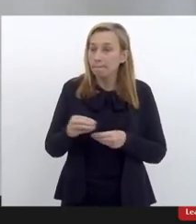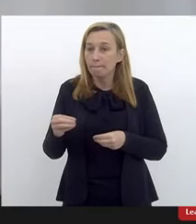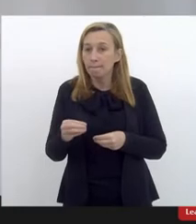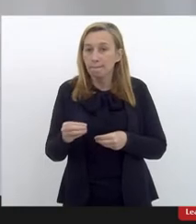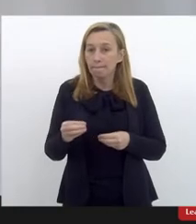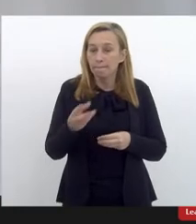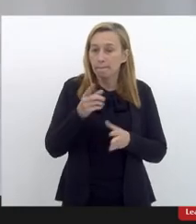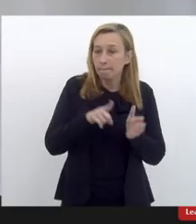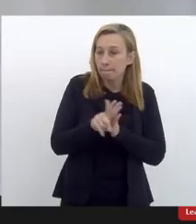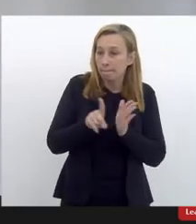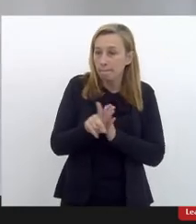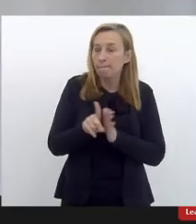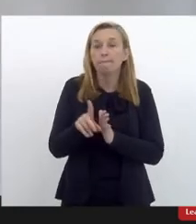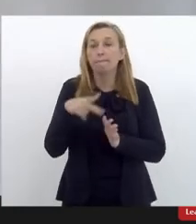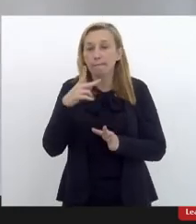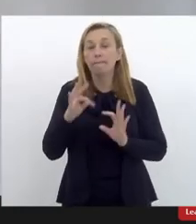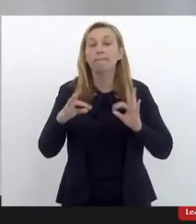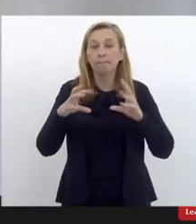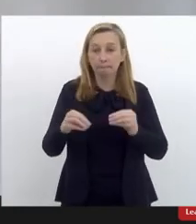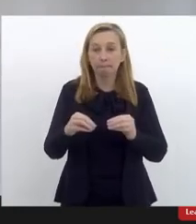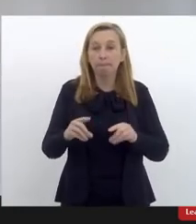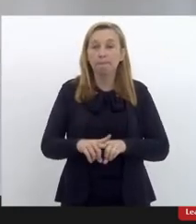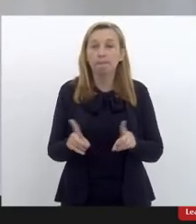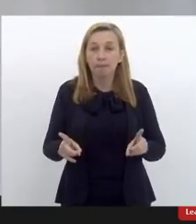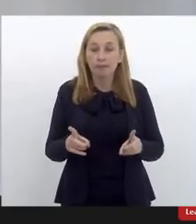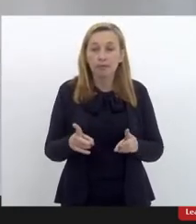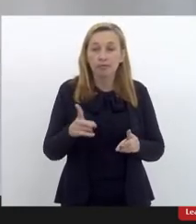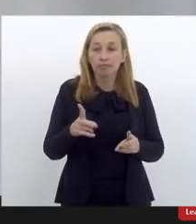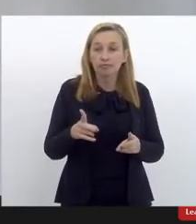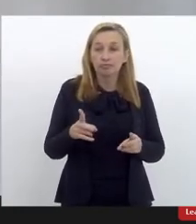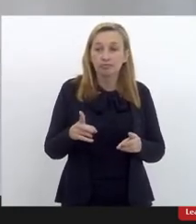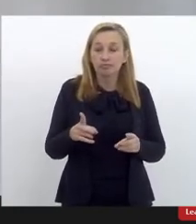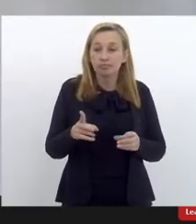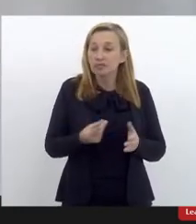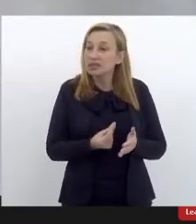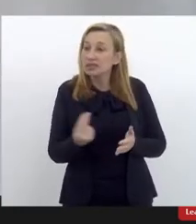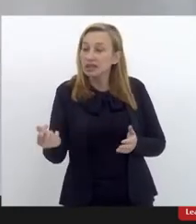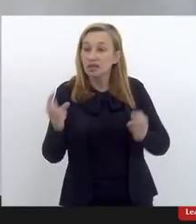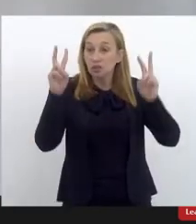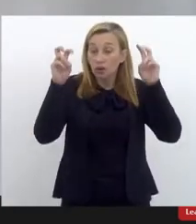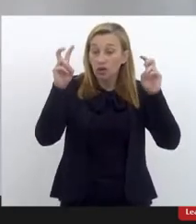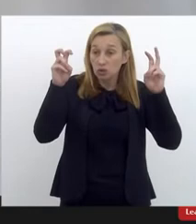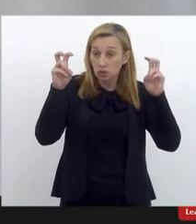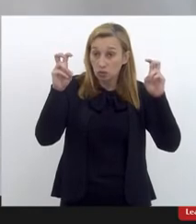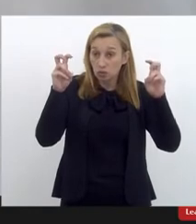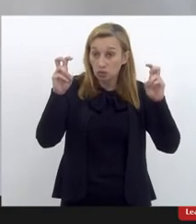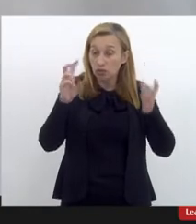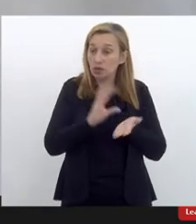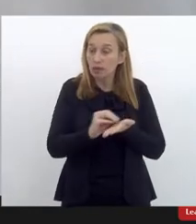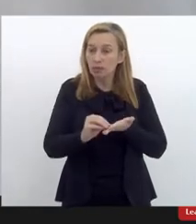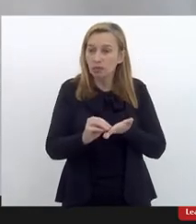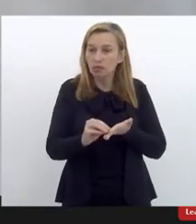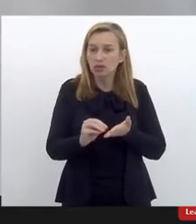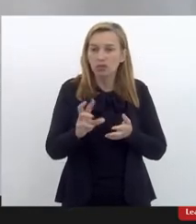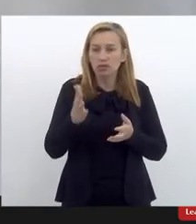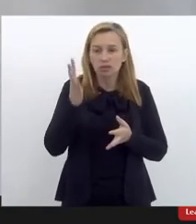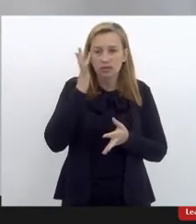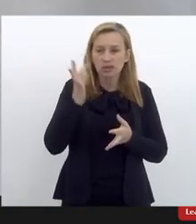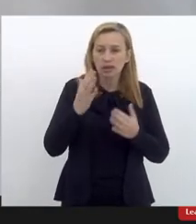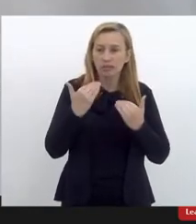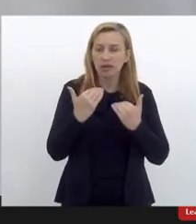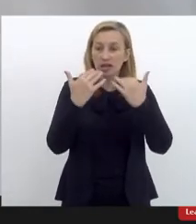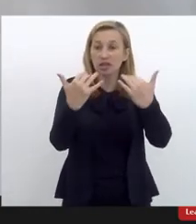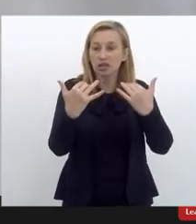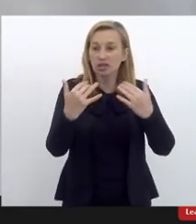vai colocar sobre todos eles, né? Mas a gente está fugindo muito da pauta, a audiência... Não tinha ciência também que a audiência iria se